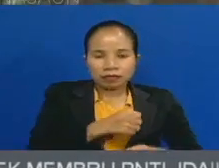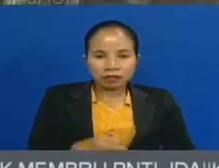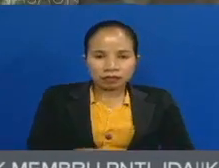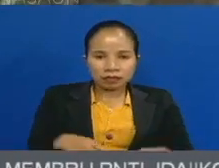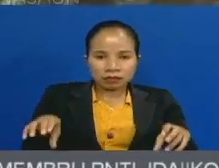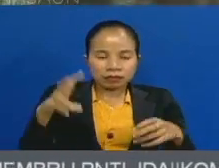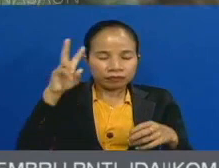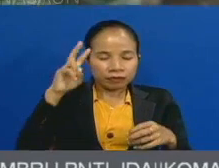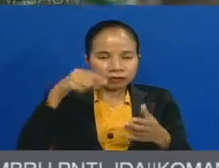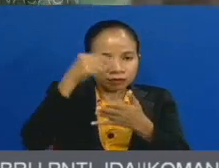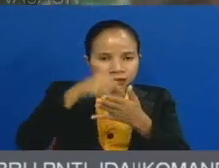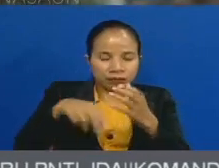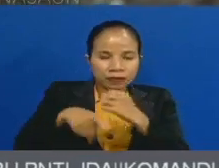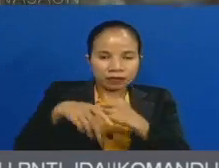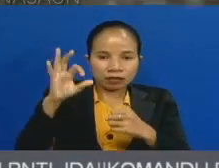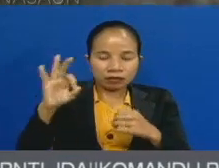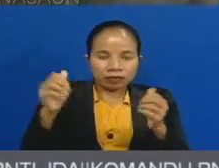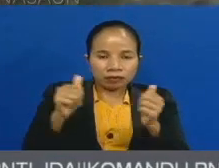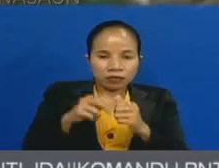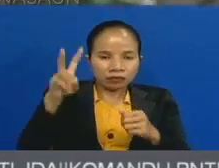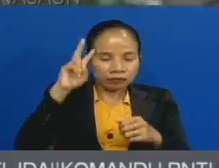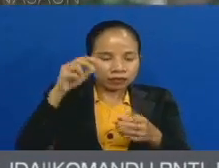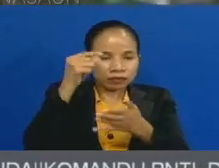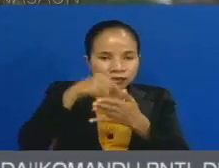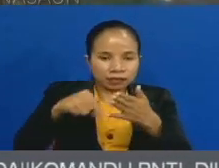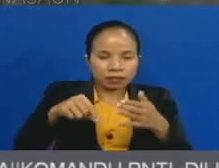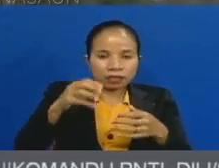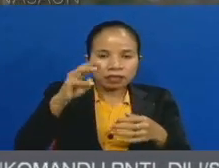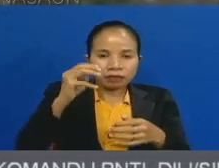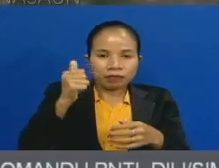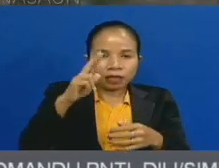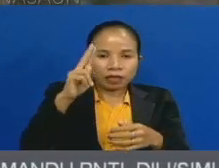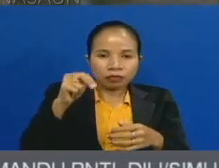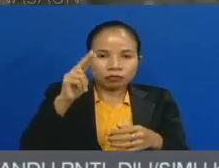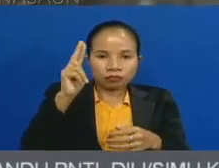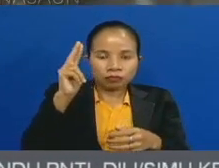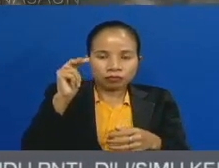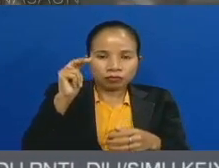função diretiva Fretelin, a moto com vice-secretário Mauhudo Rancadala.